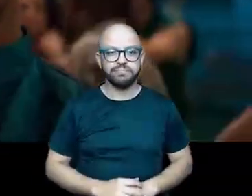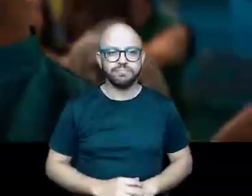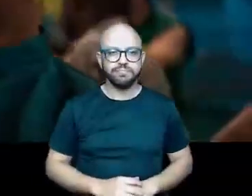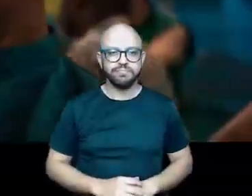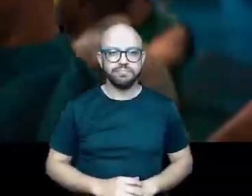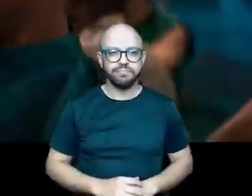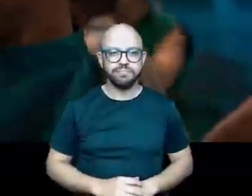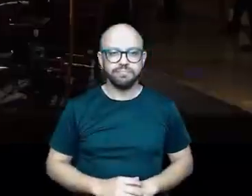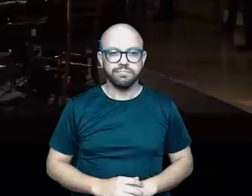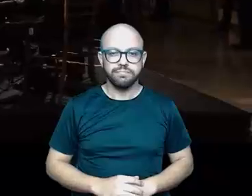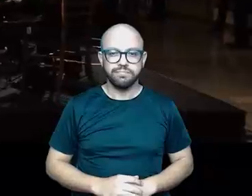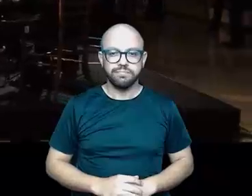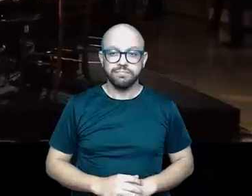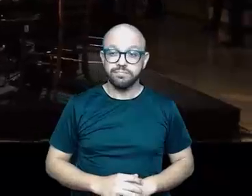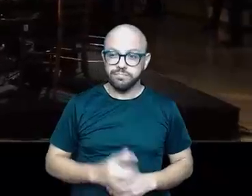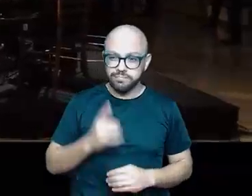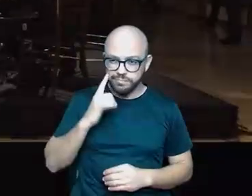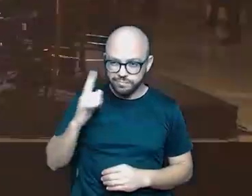democrática.